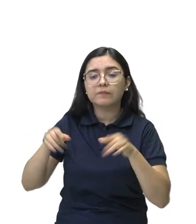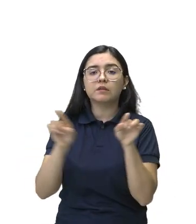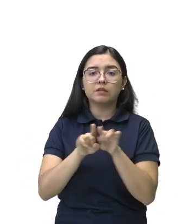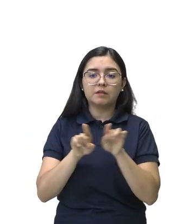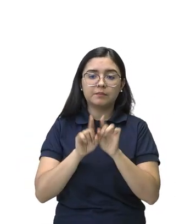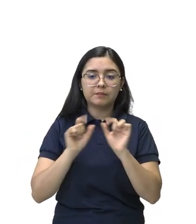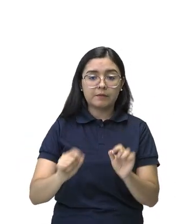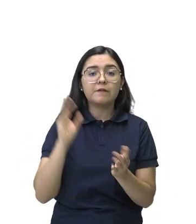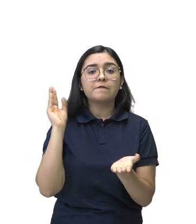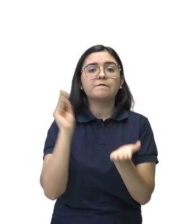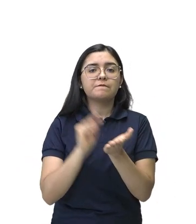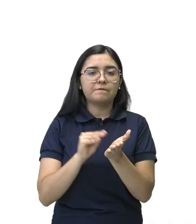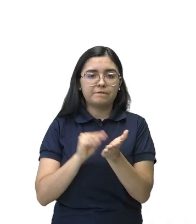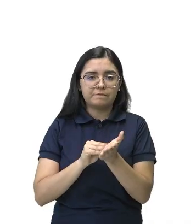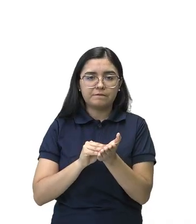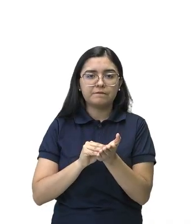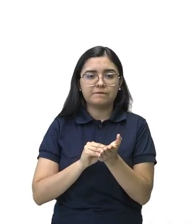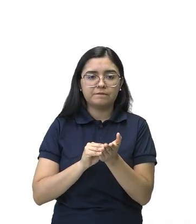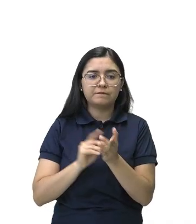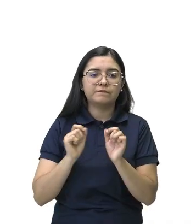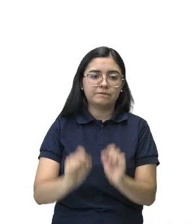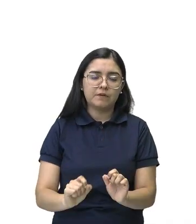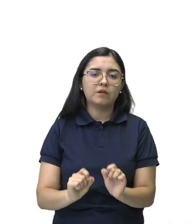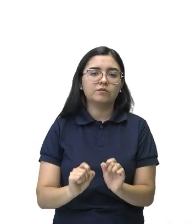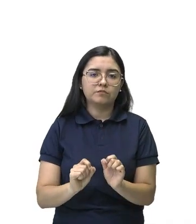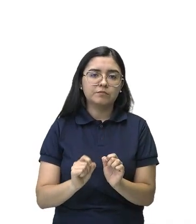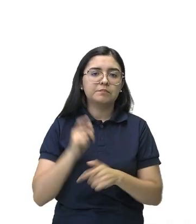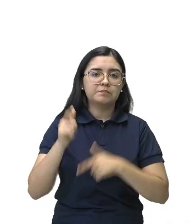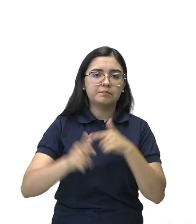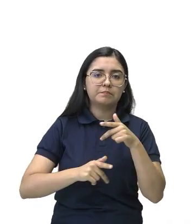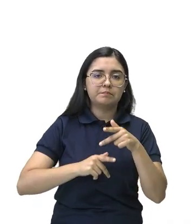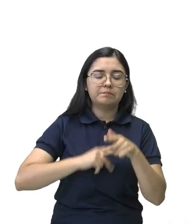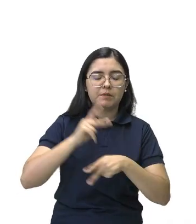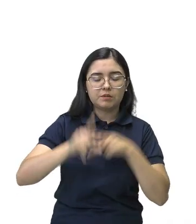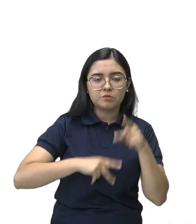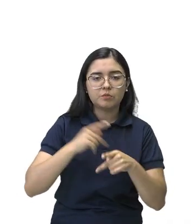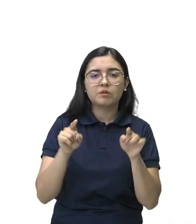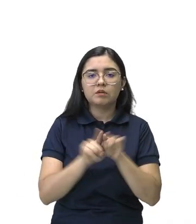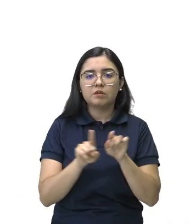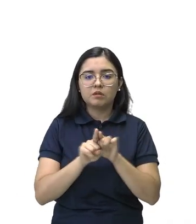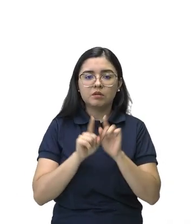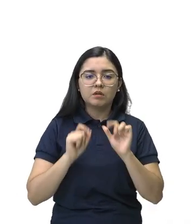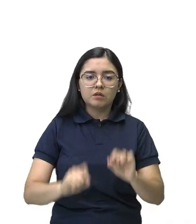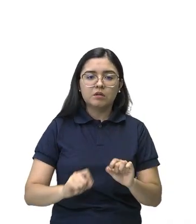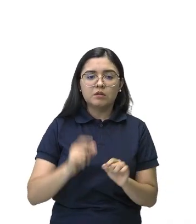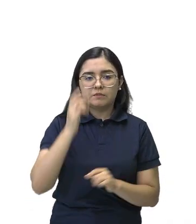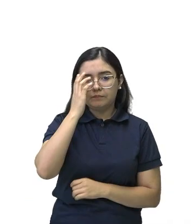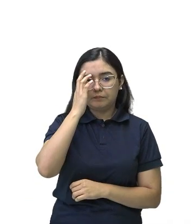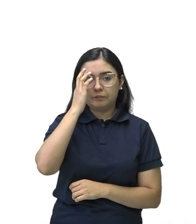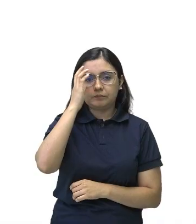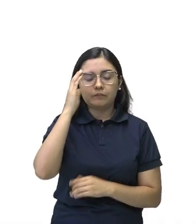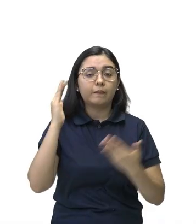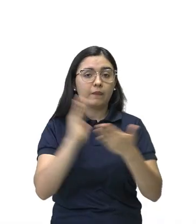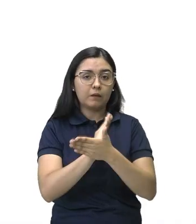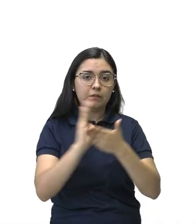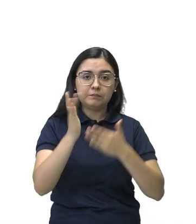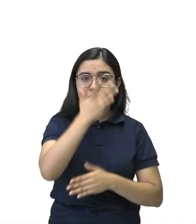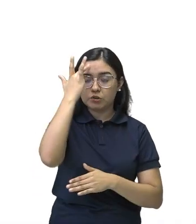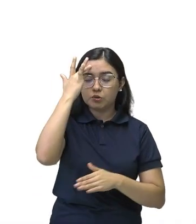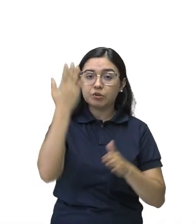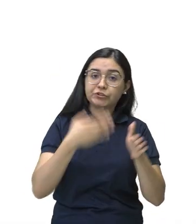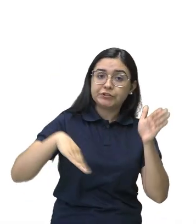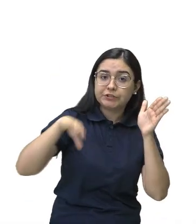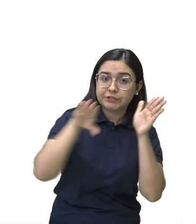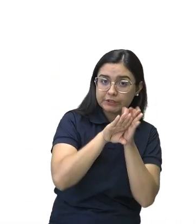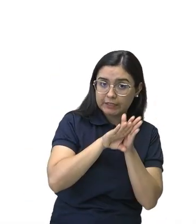a escassez cresceu, ou seja, as fábricas se implantavam, muitas pessoas